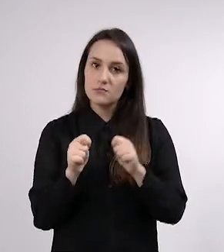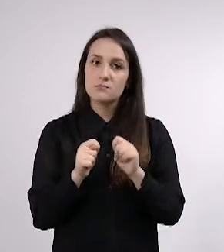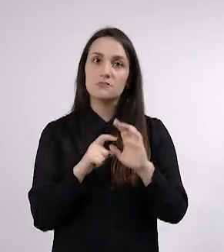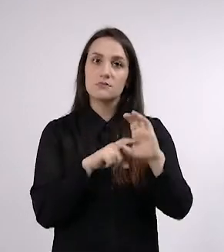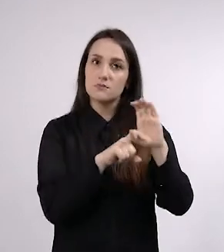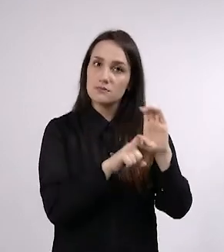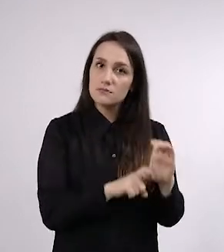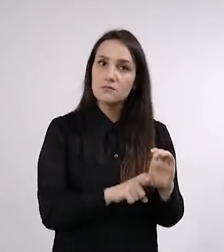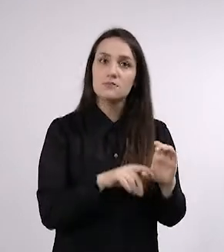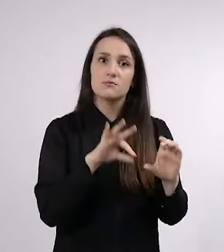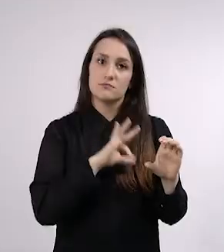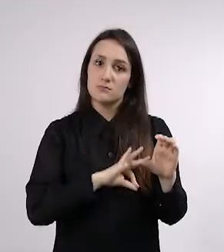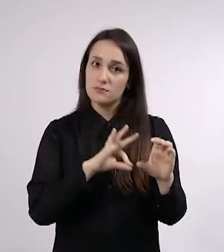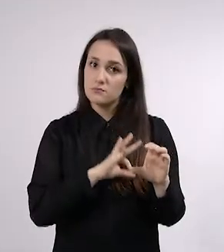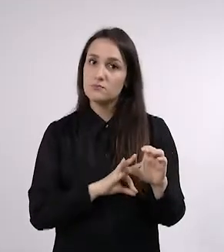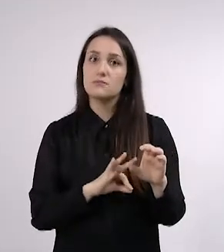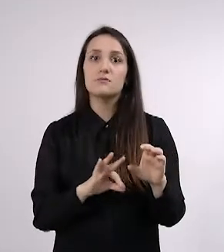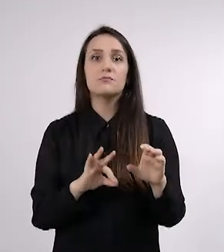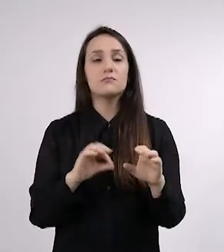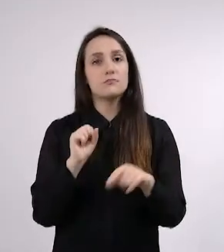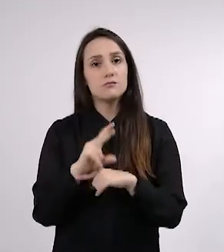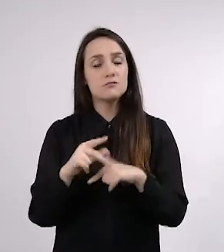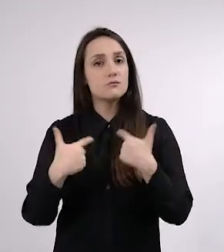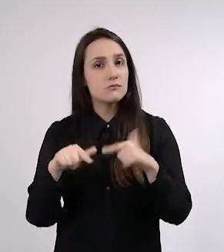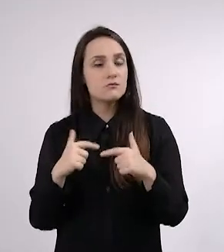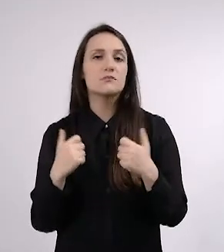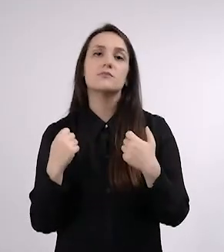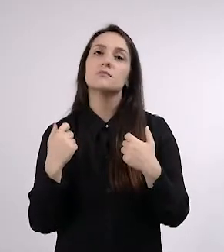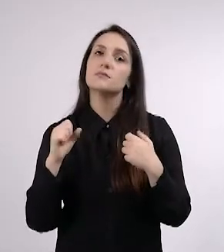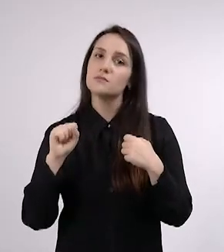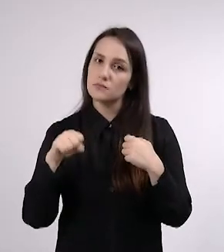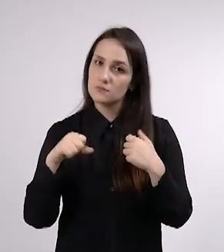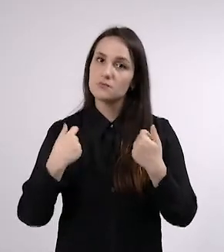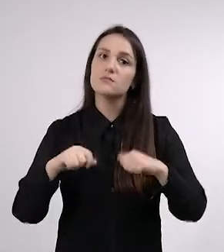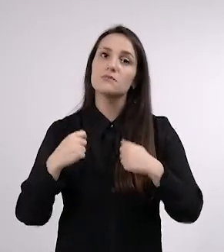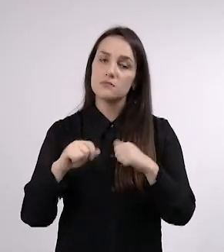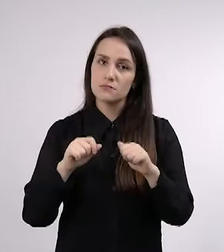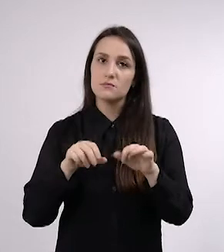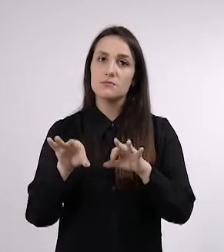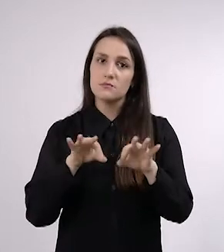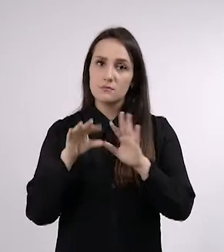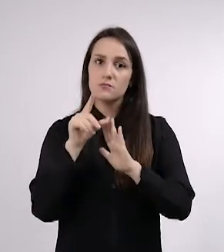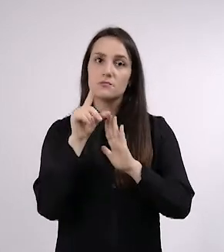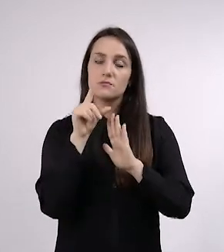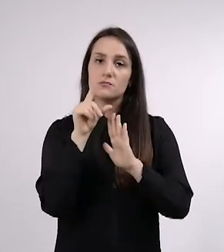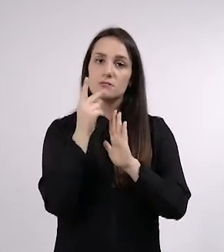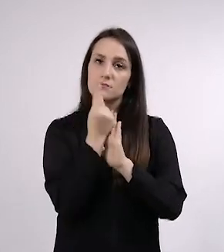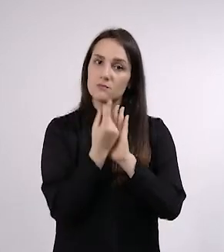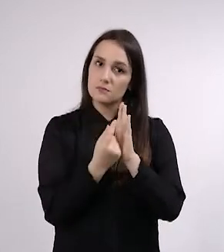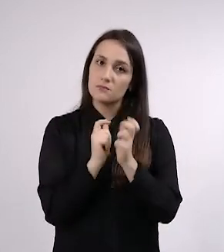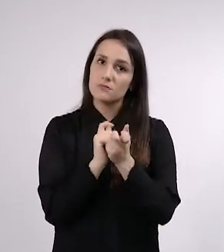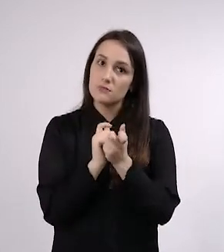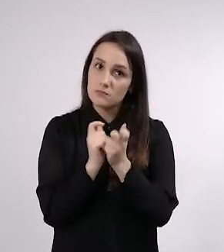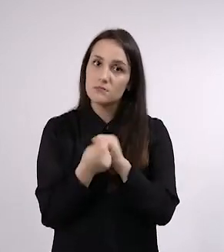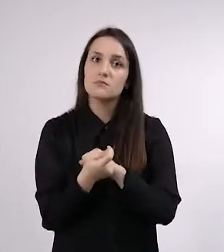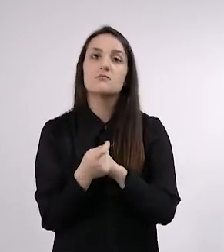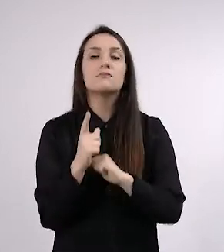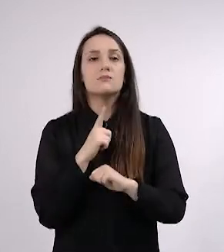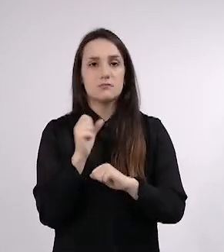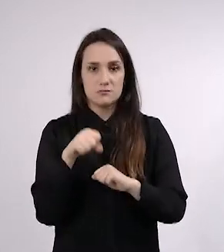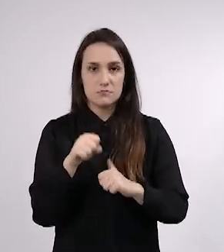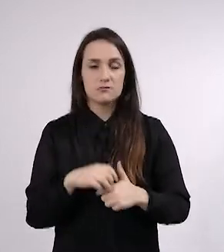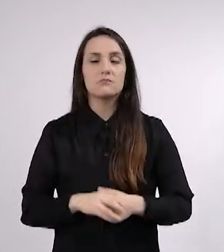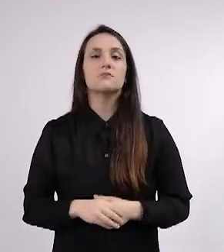diminuir despesa com o pessoal, tem que diminuir alguma despesa para poder ajustar o orçamento que você tem. Eu acho que vai ter uma conversa